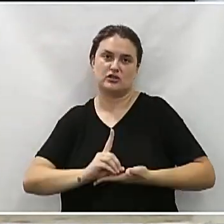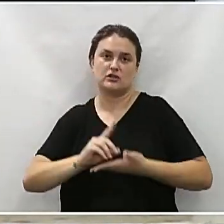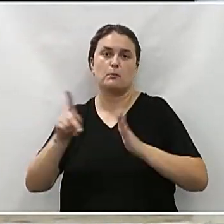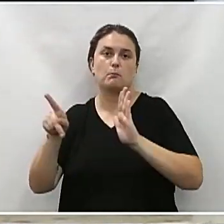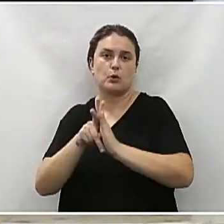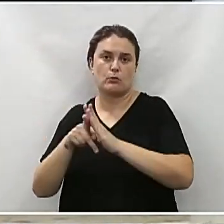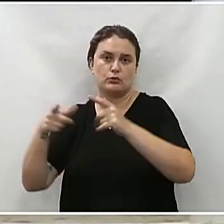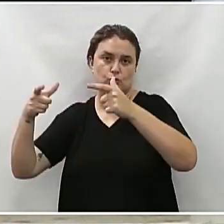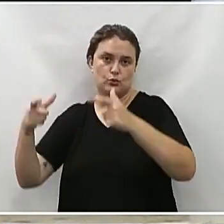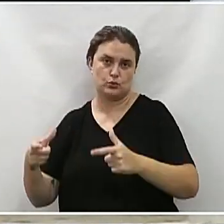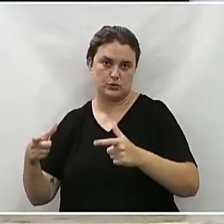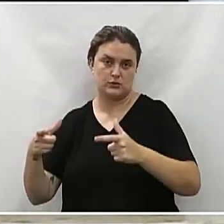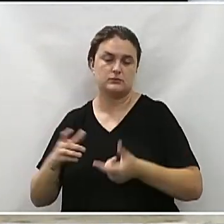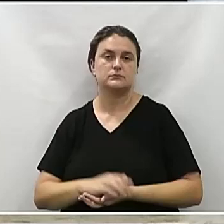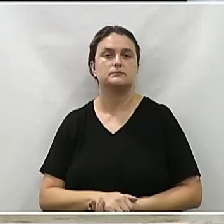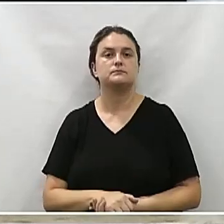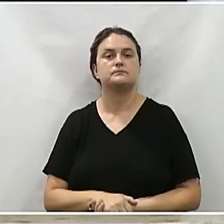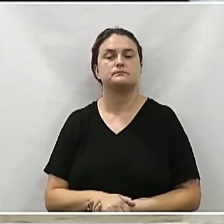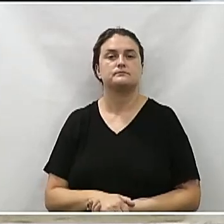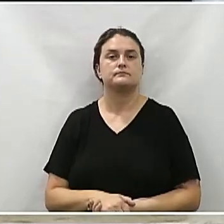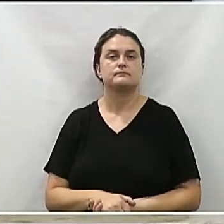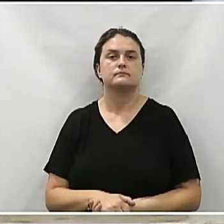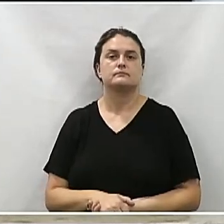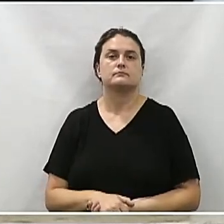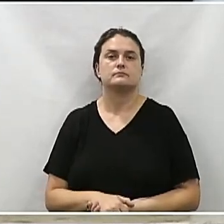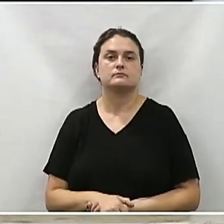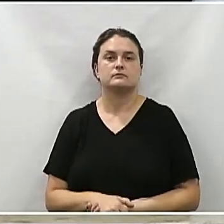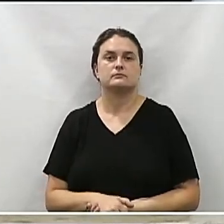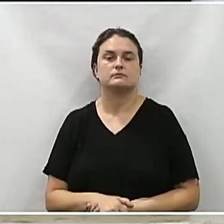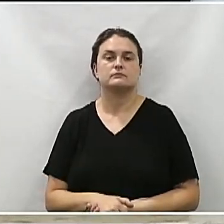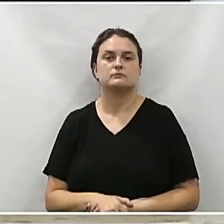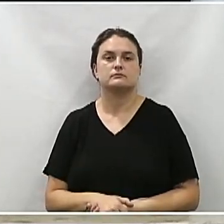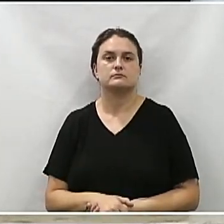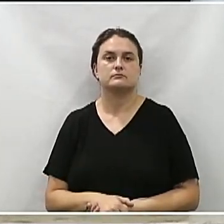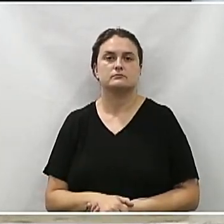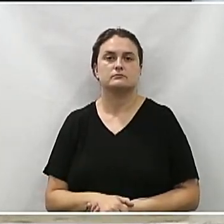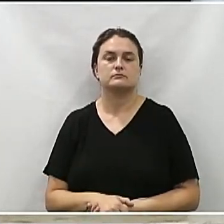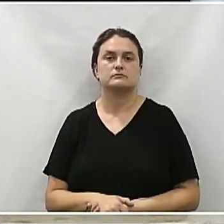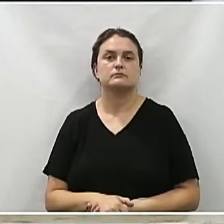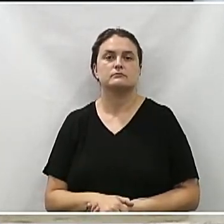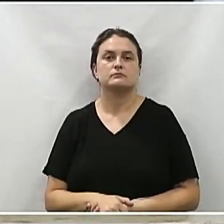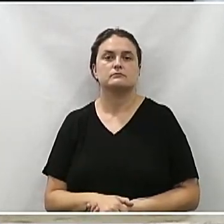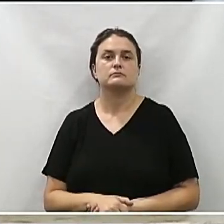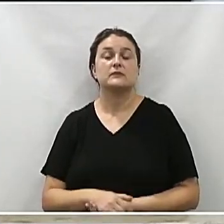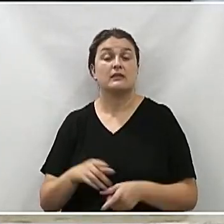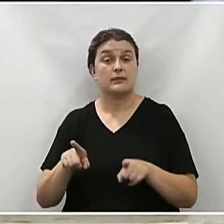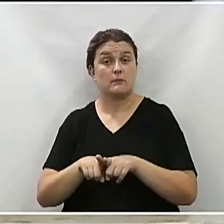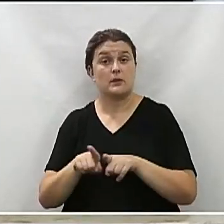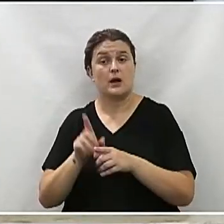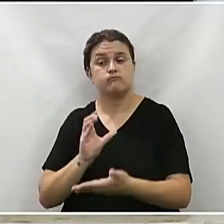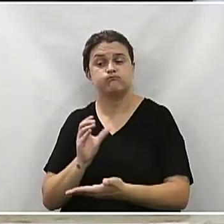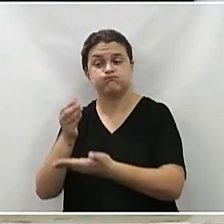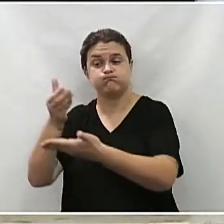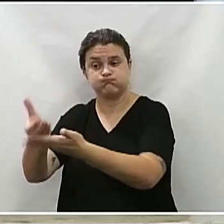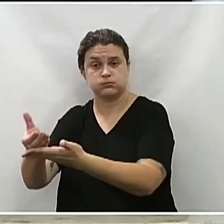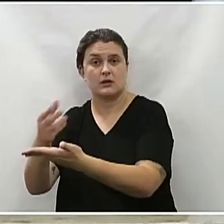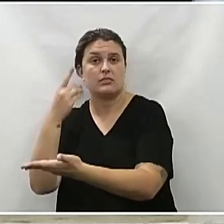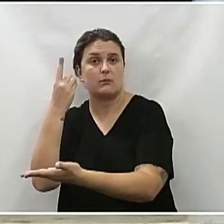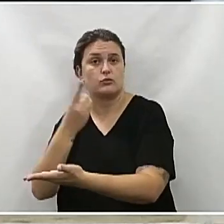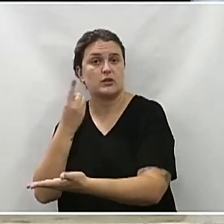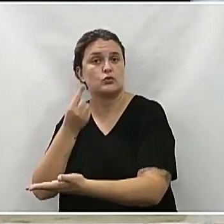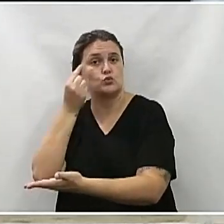espaço adequado para receber os seus entes queridos então também verbas essas destinadas pelo